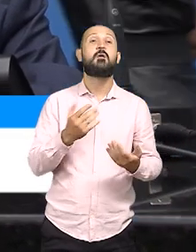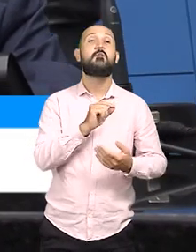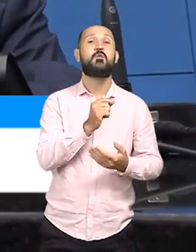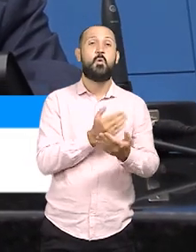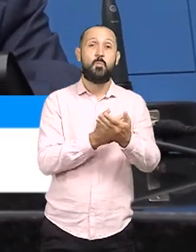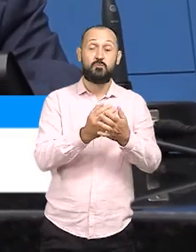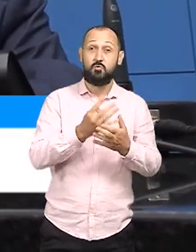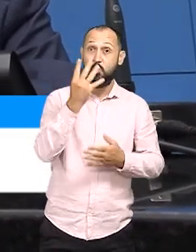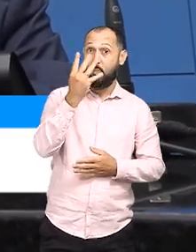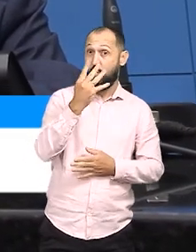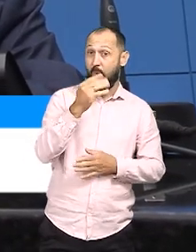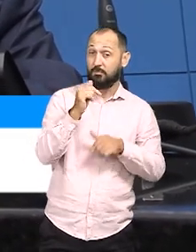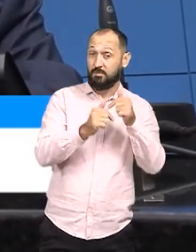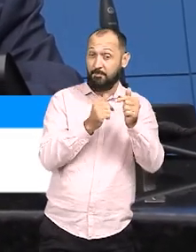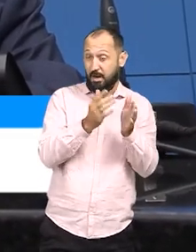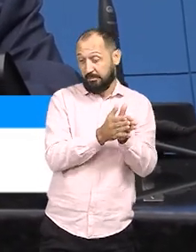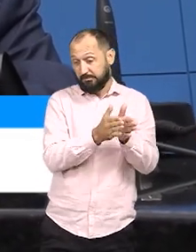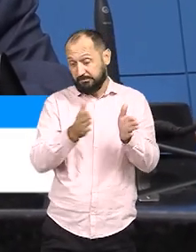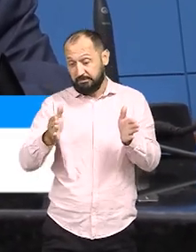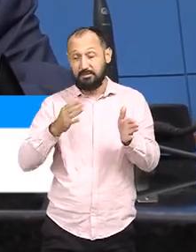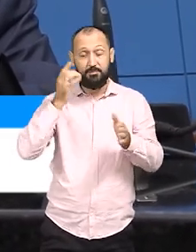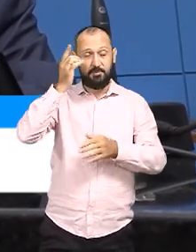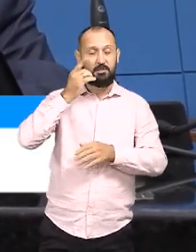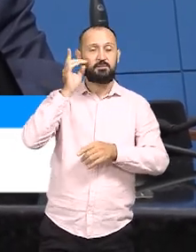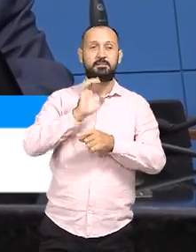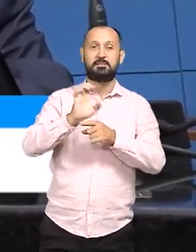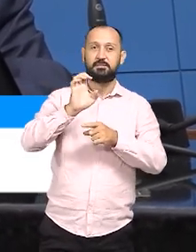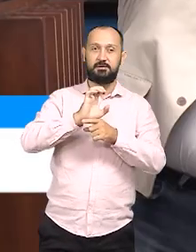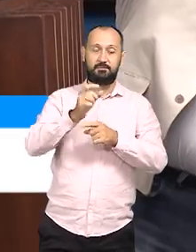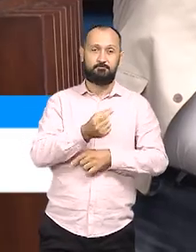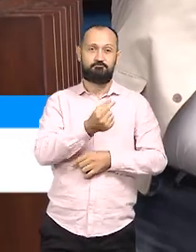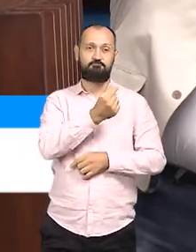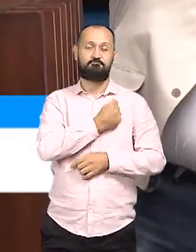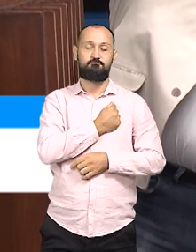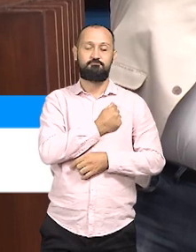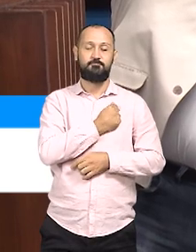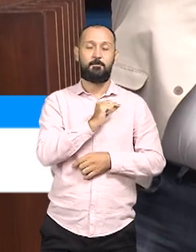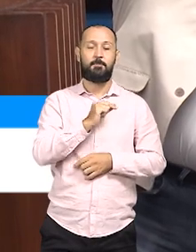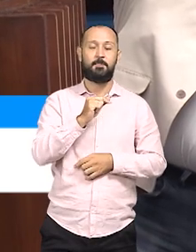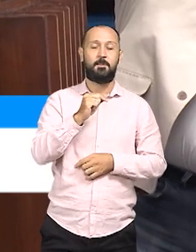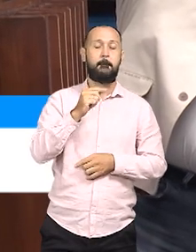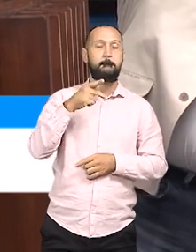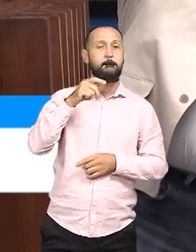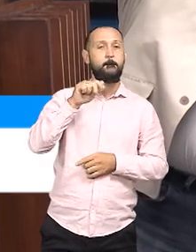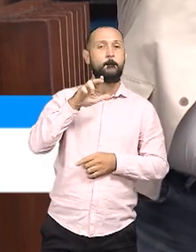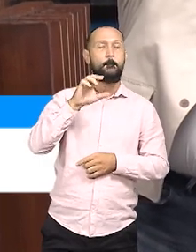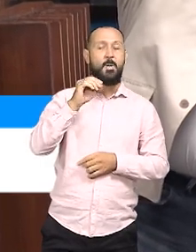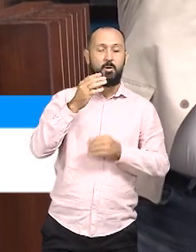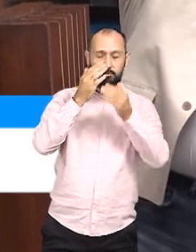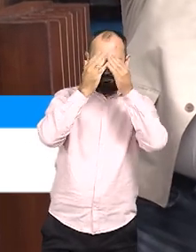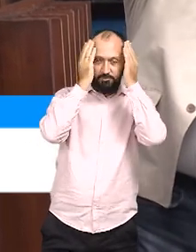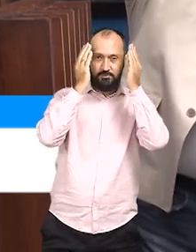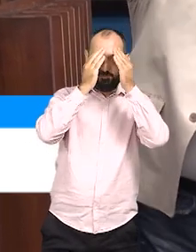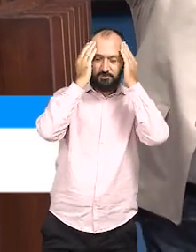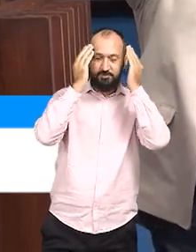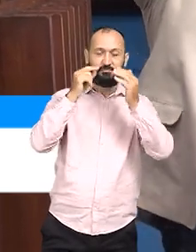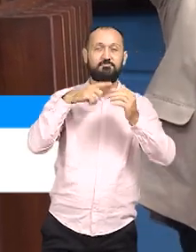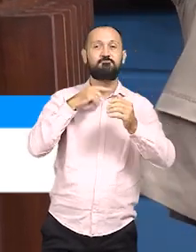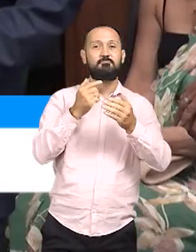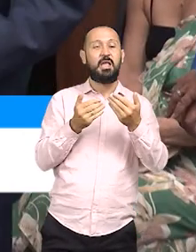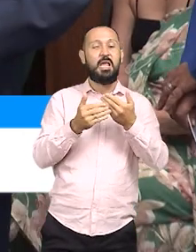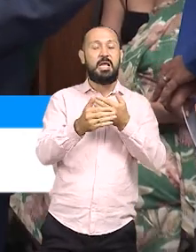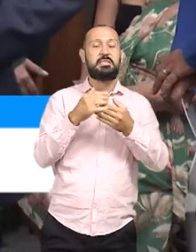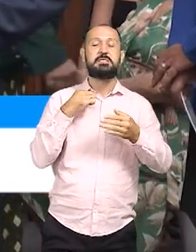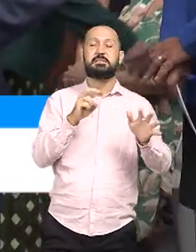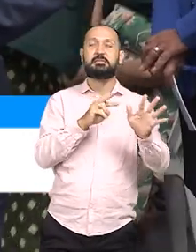foi empossado para seu quarto mandato como deputado estadual Paulo Duarte do PSB ele retornou a Lemes essa